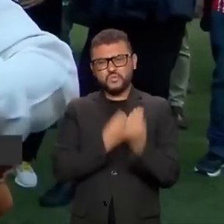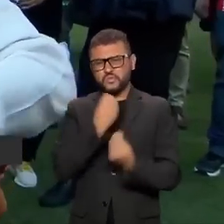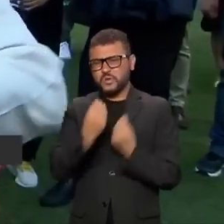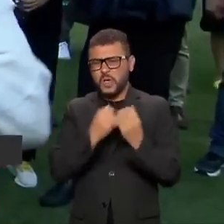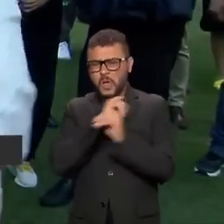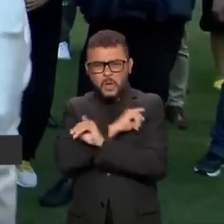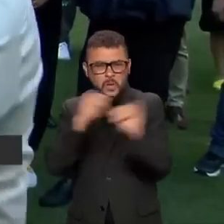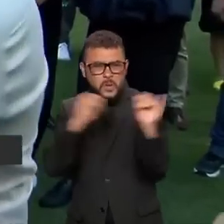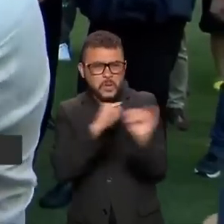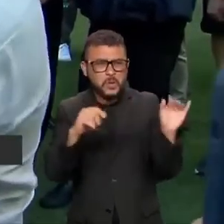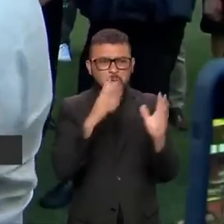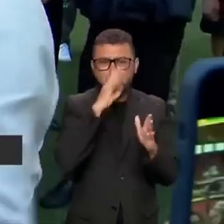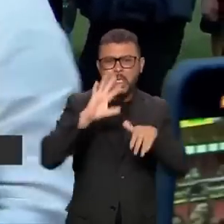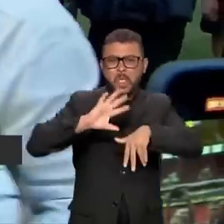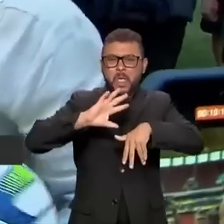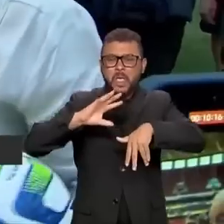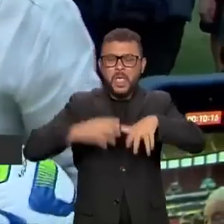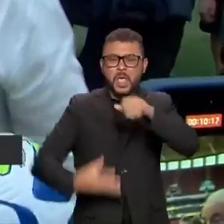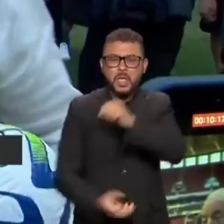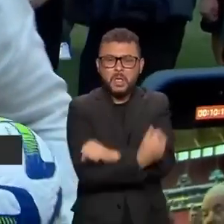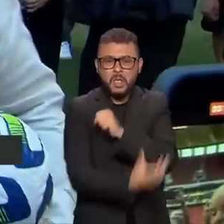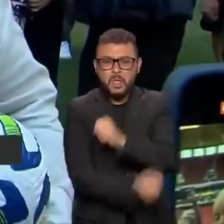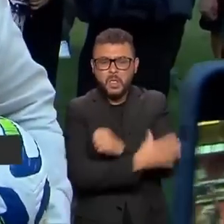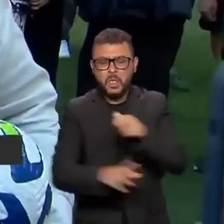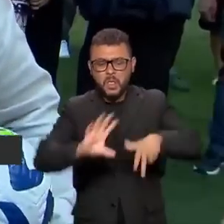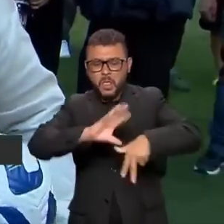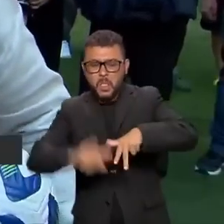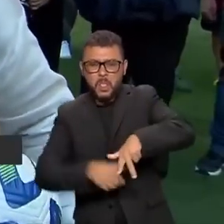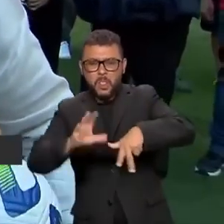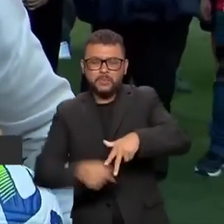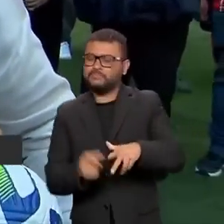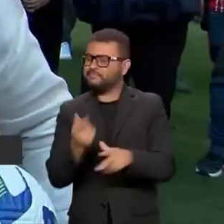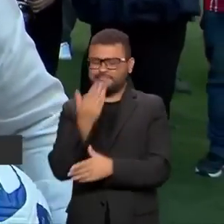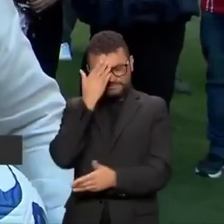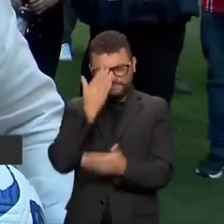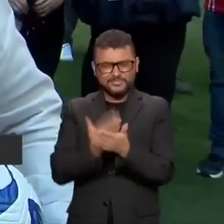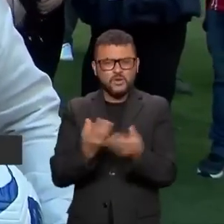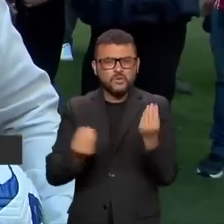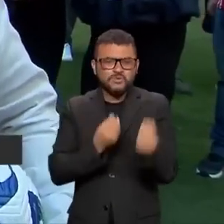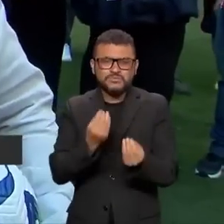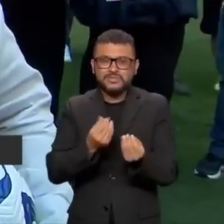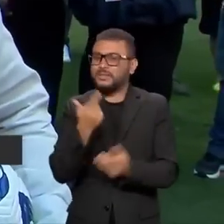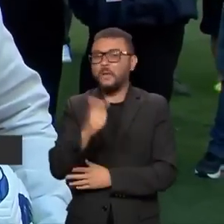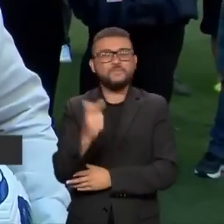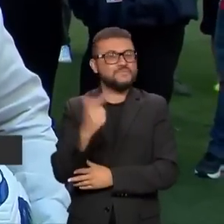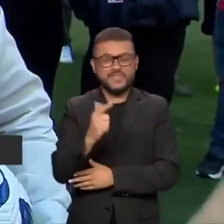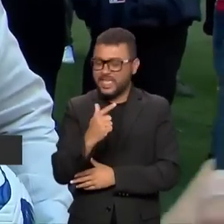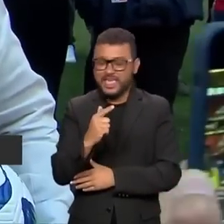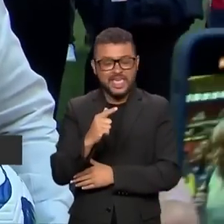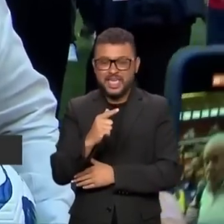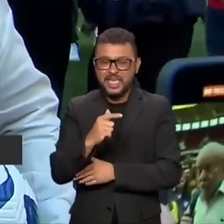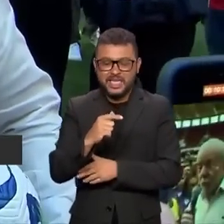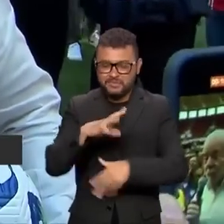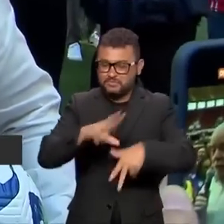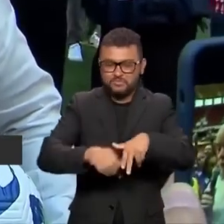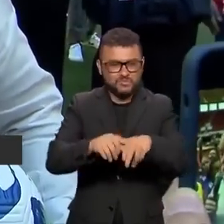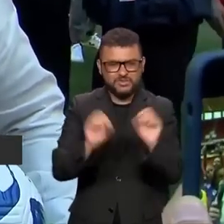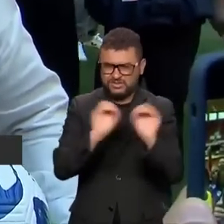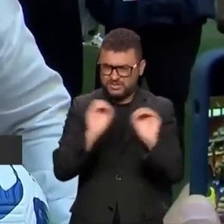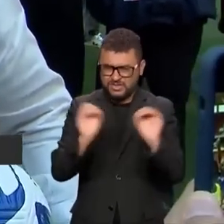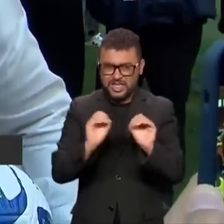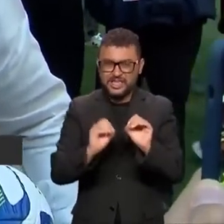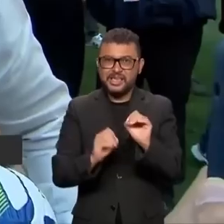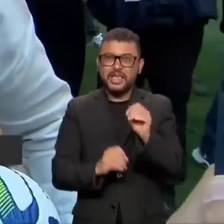se dizia que tinha corrupção nos estados, tudo. E não se provou corrupção em nenhum estado. Já faz 10 anos que houve a Copa do